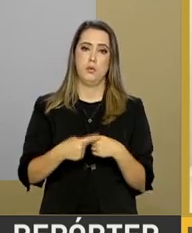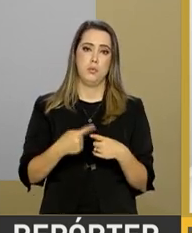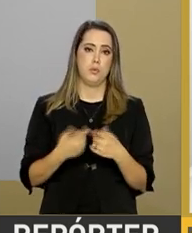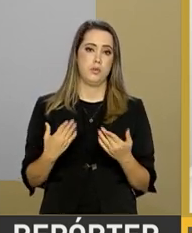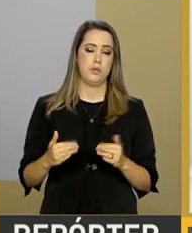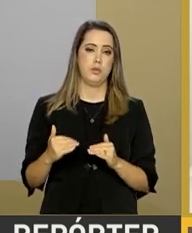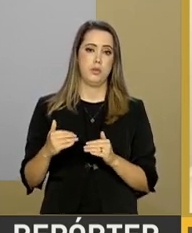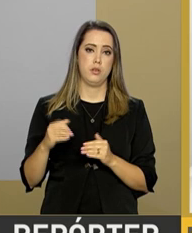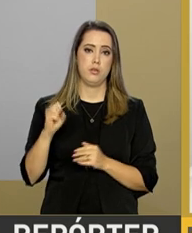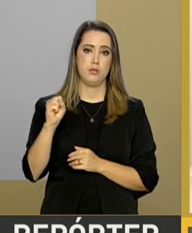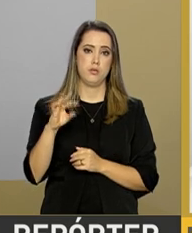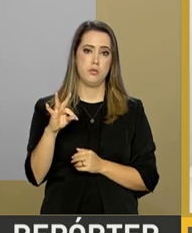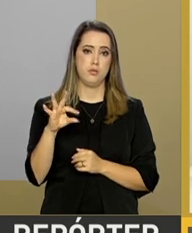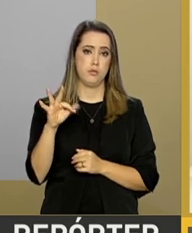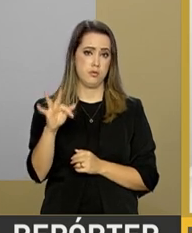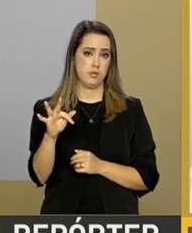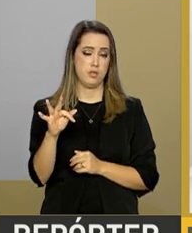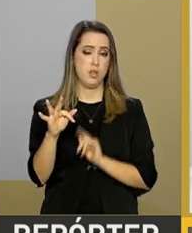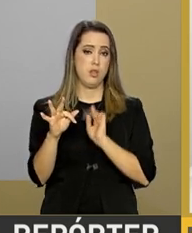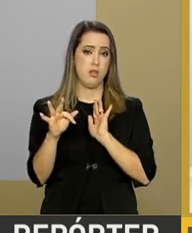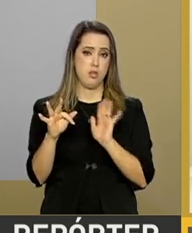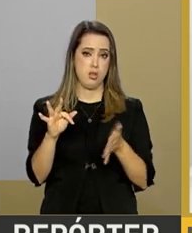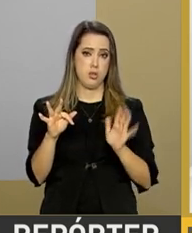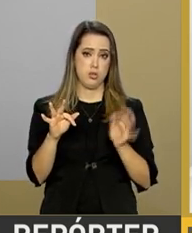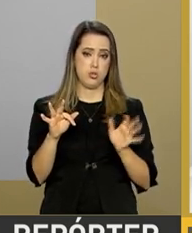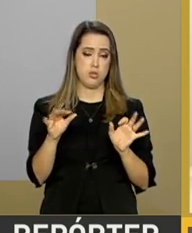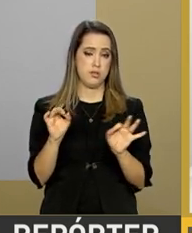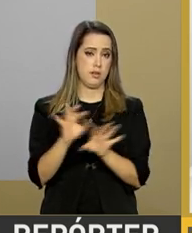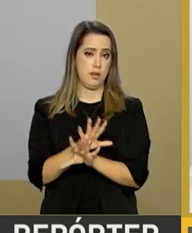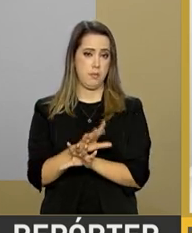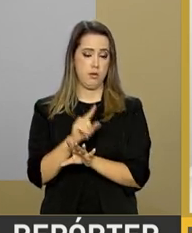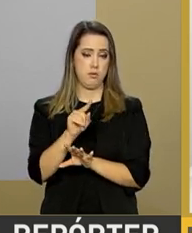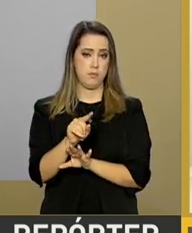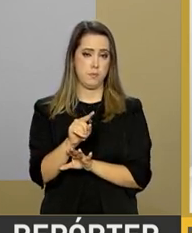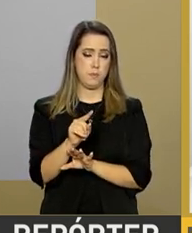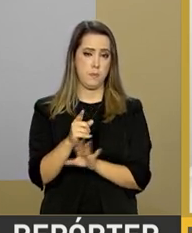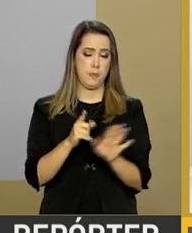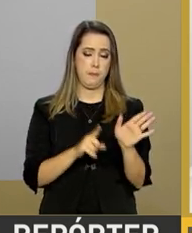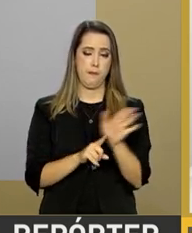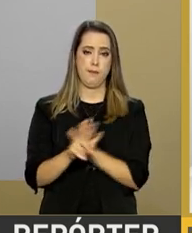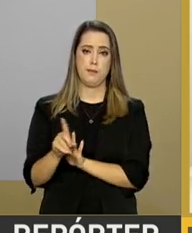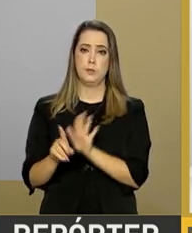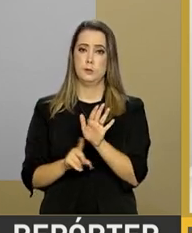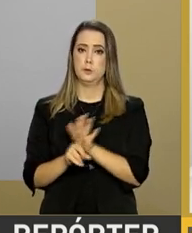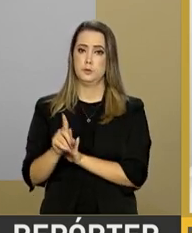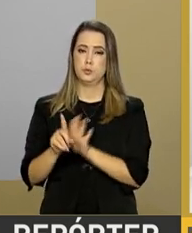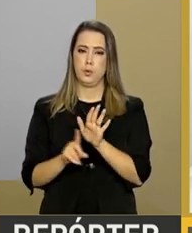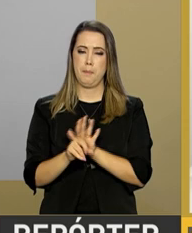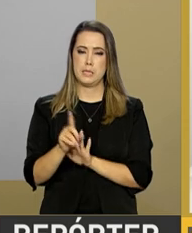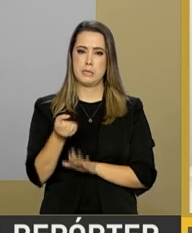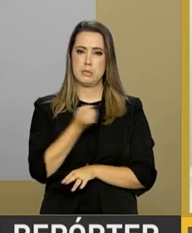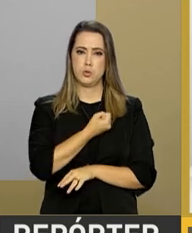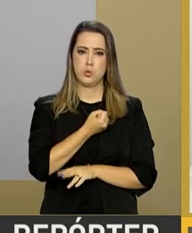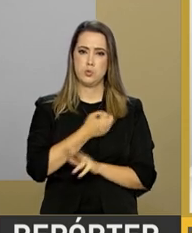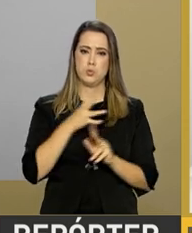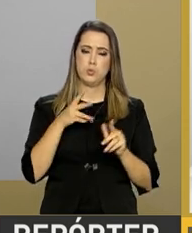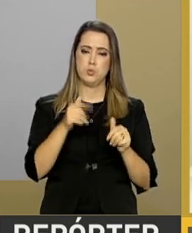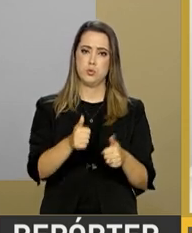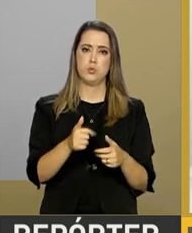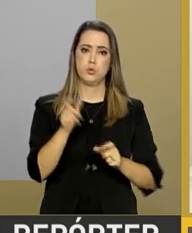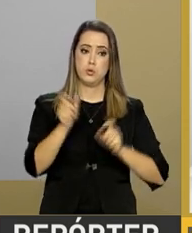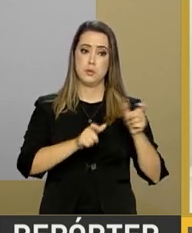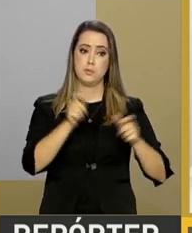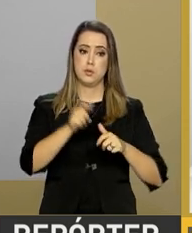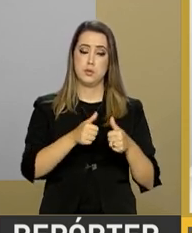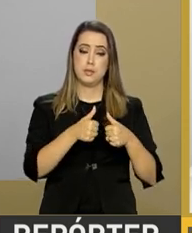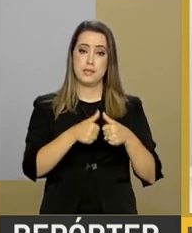Supremo Tribunal Federal já está concluindo o levantamento, o banco de dados sobre todos os